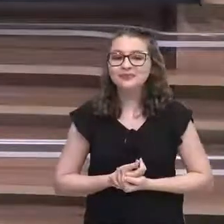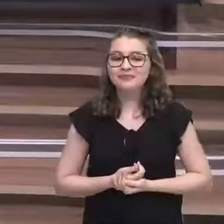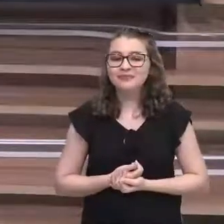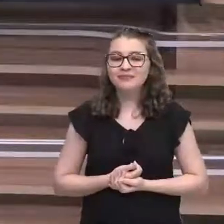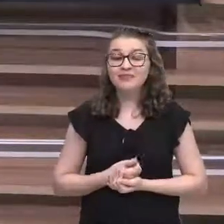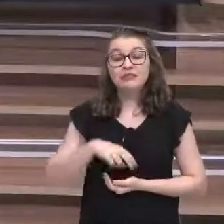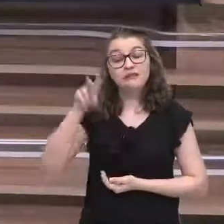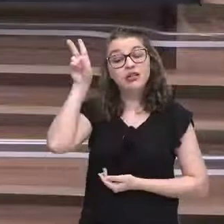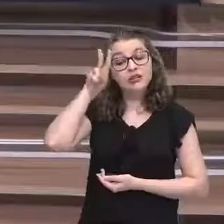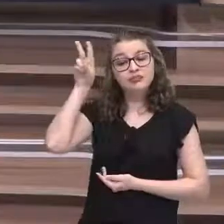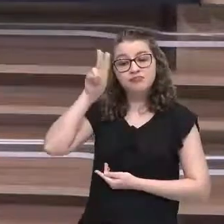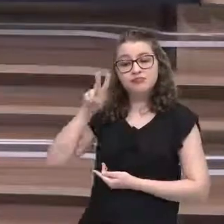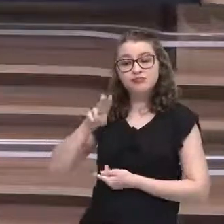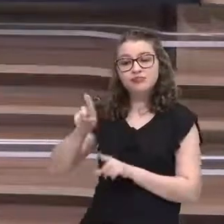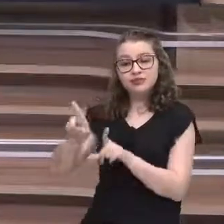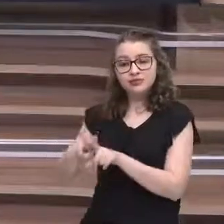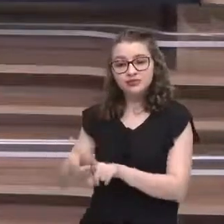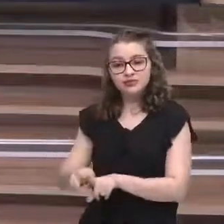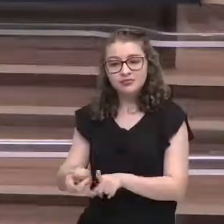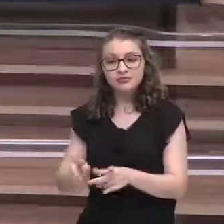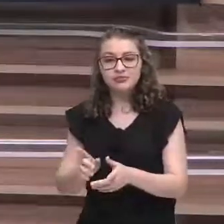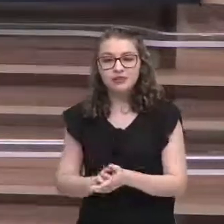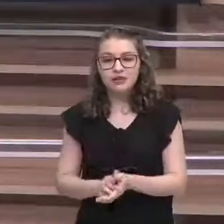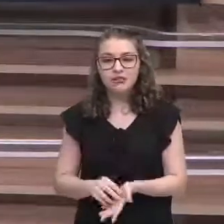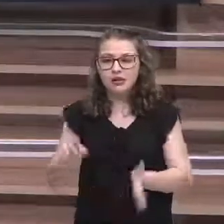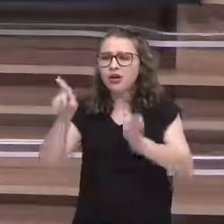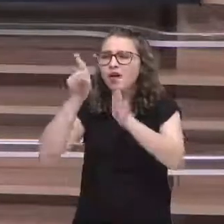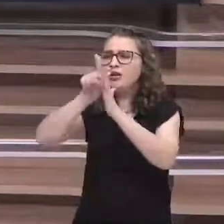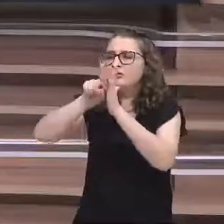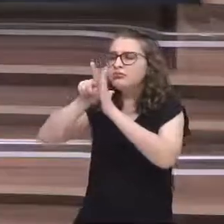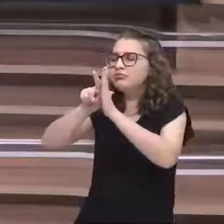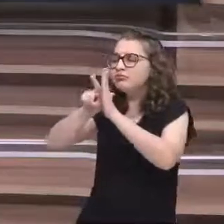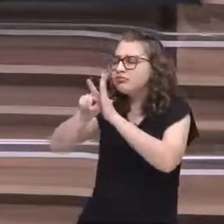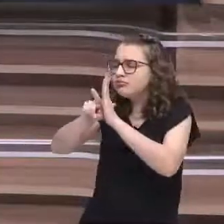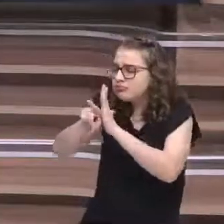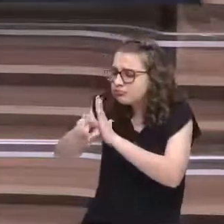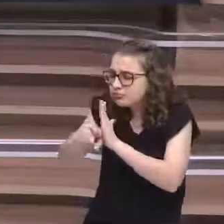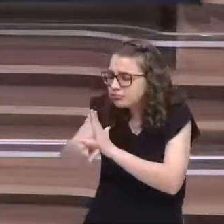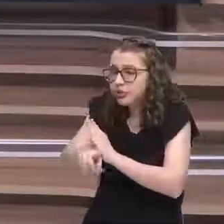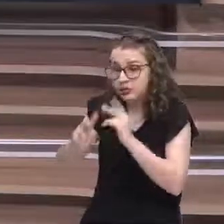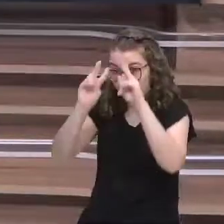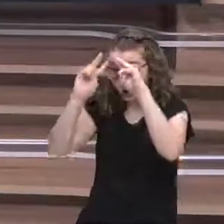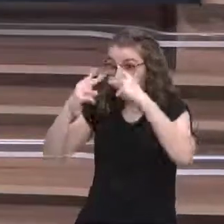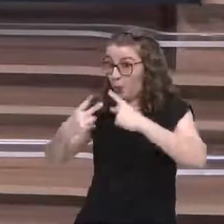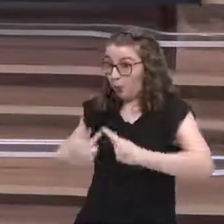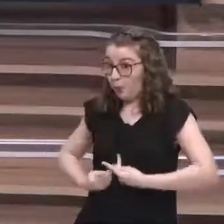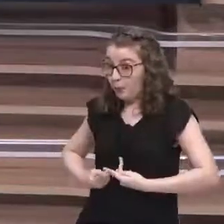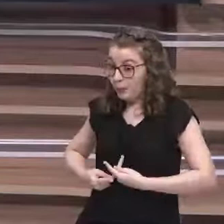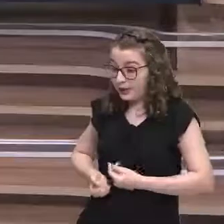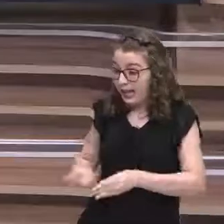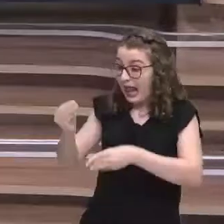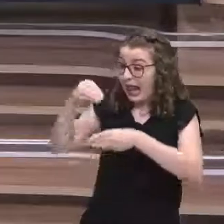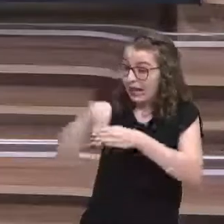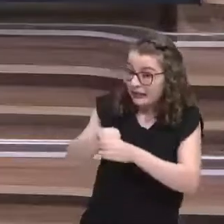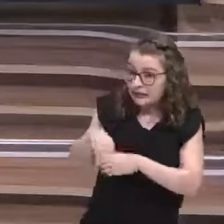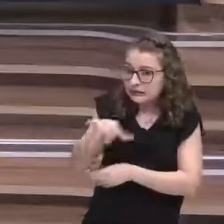a história, vão estudar o ser humano, claro, o ser humano dentro da